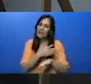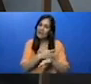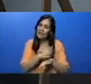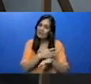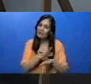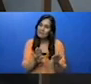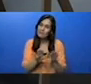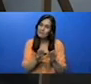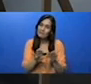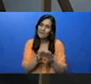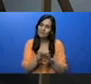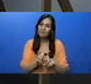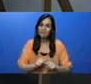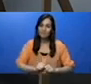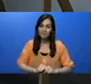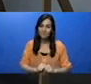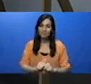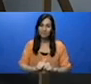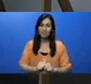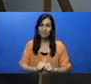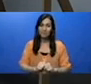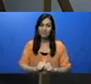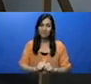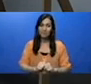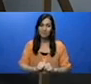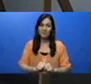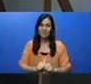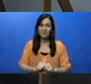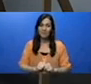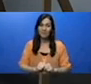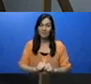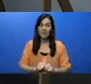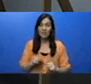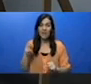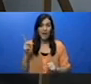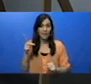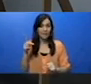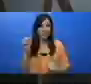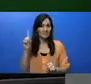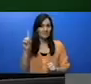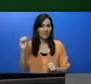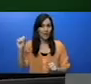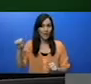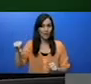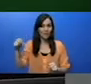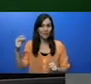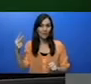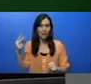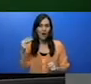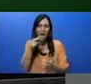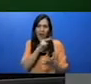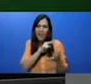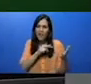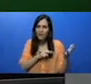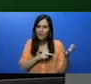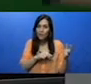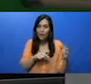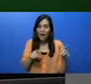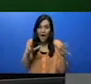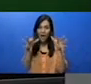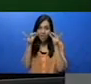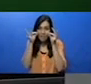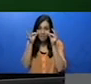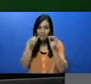199. Então, vamos lá. Na página 192, acompanhe a leitura comigo com bastante